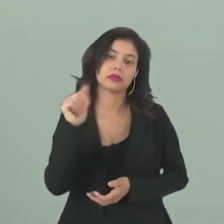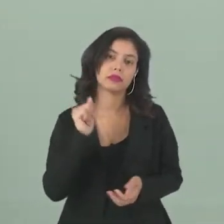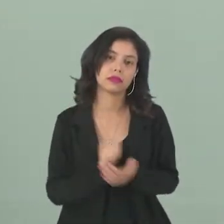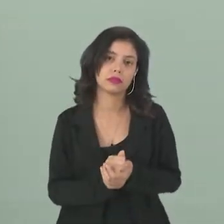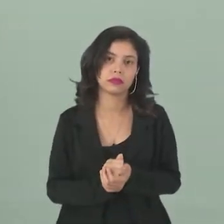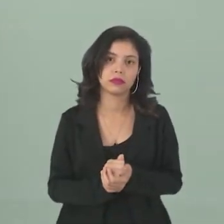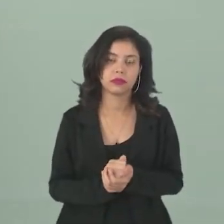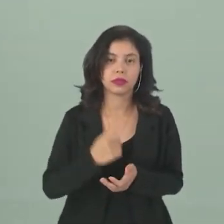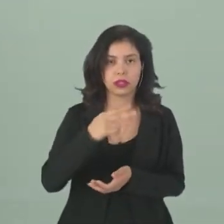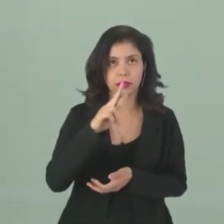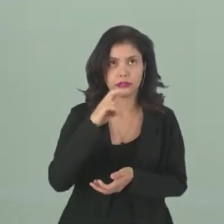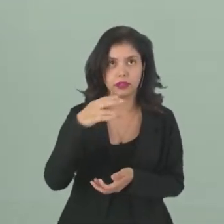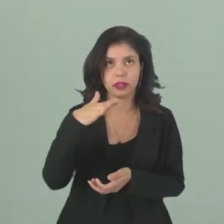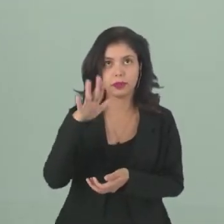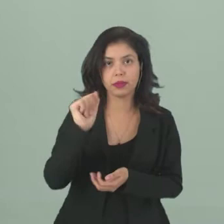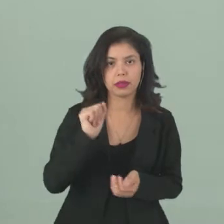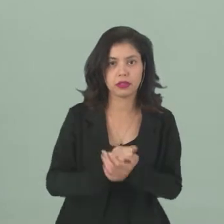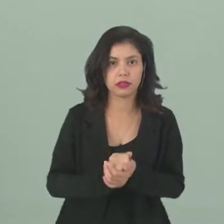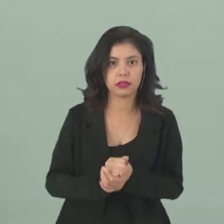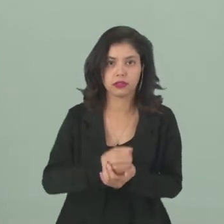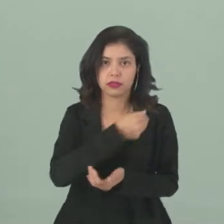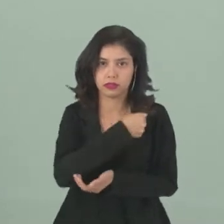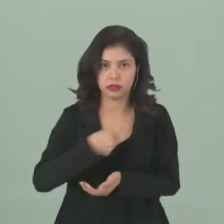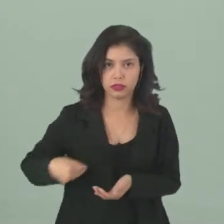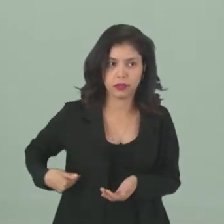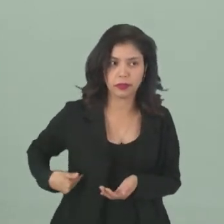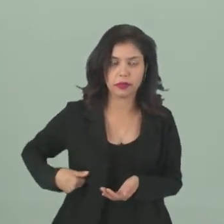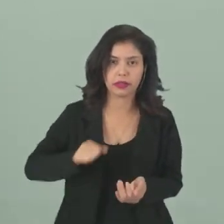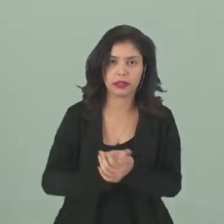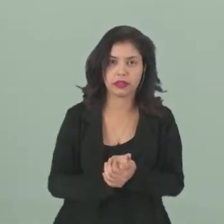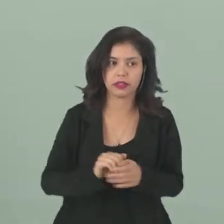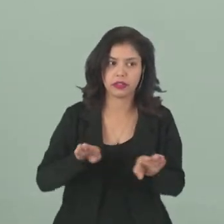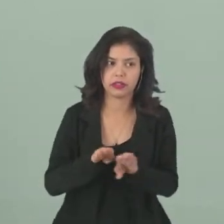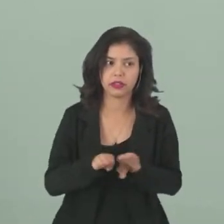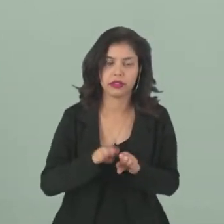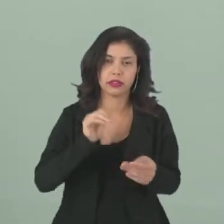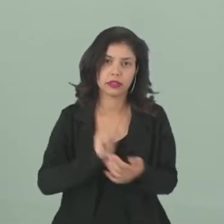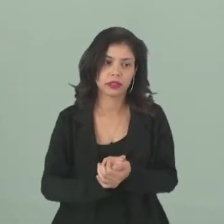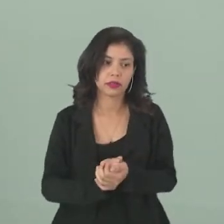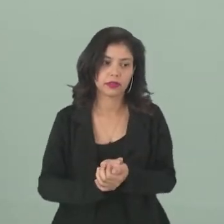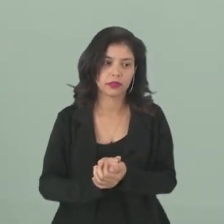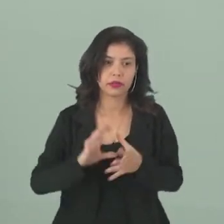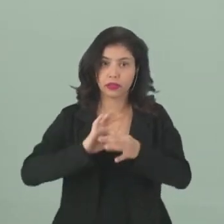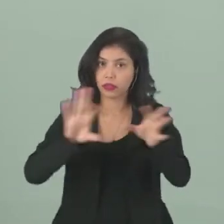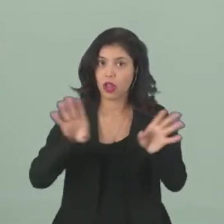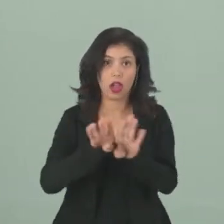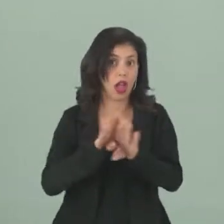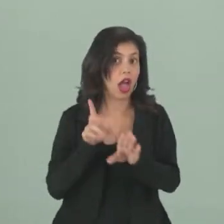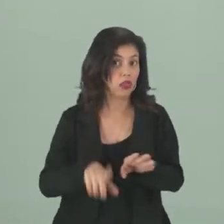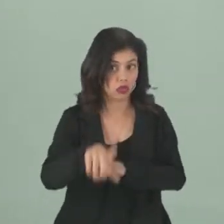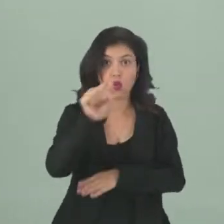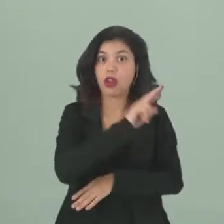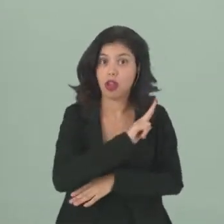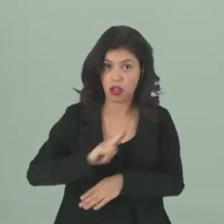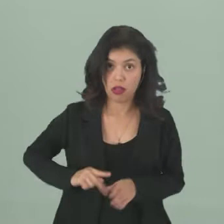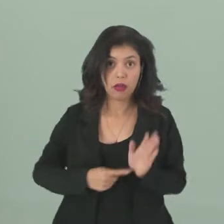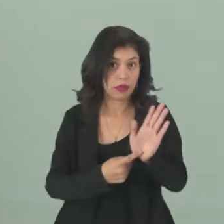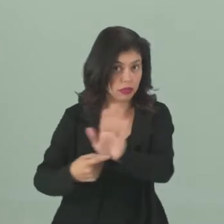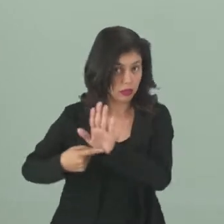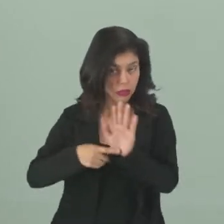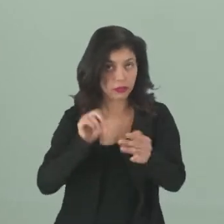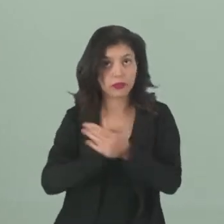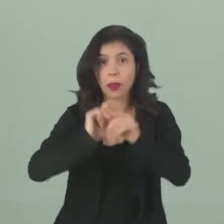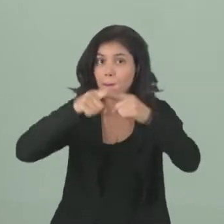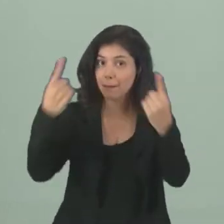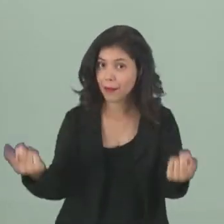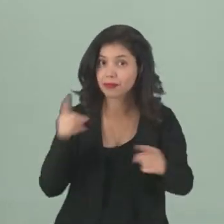quando a República passou a surgir no nosso país, que é quando a população começa a poder escolher o seu representante.